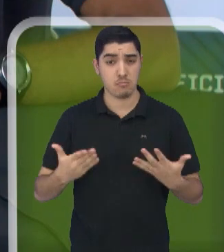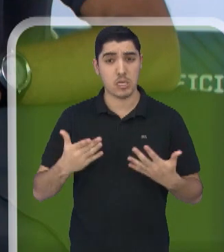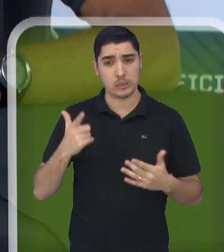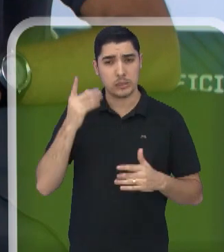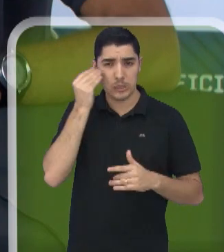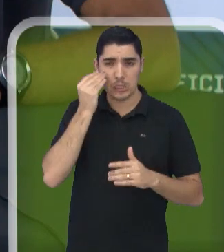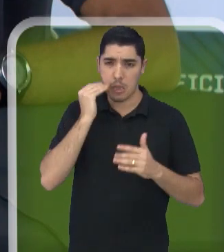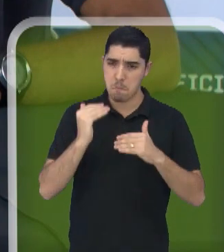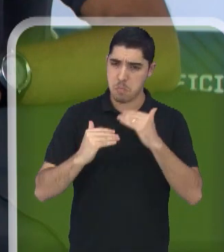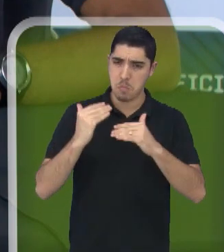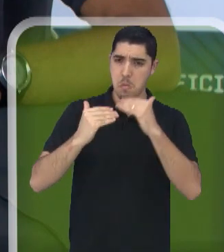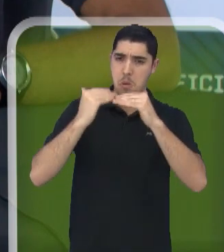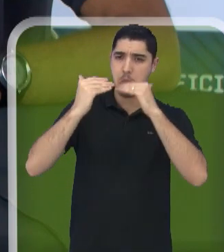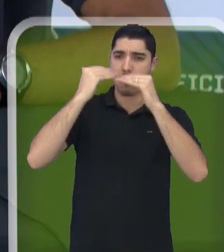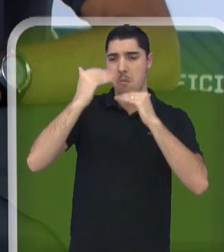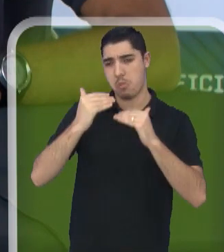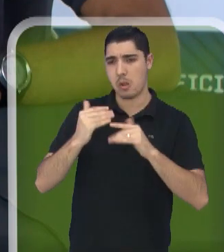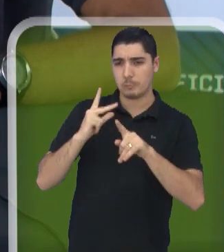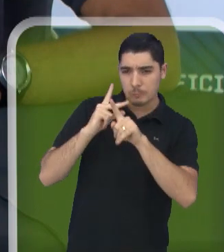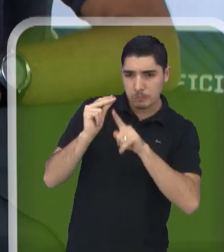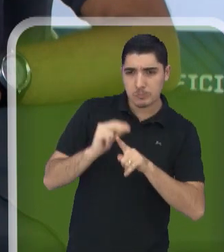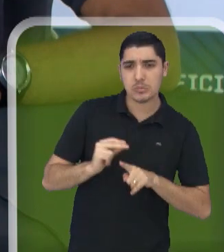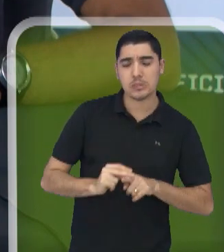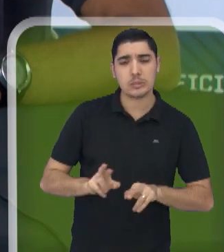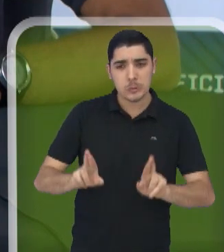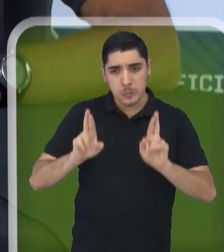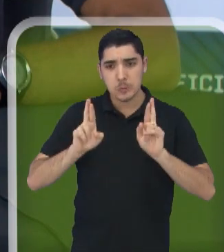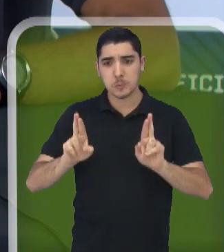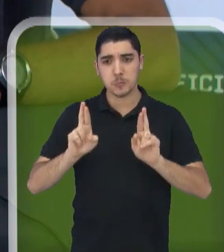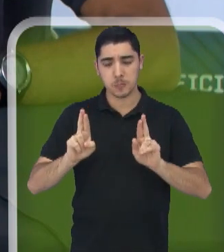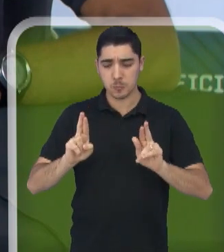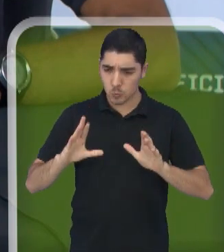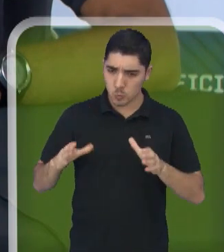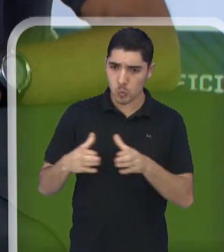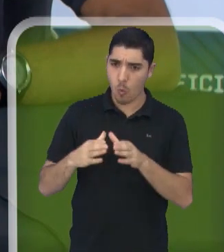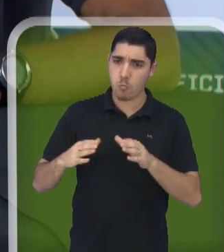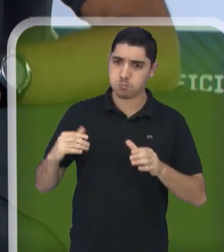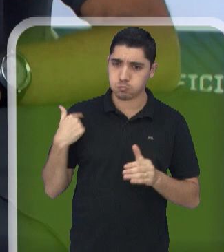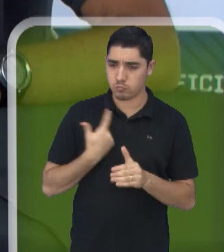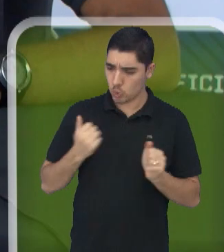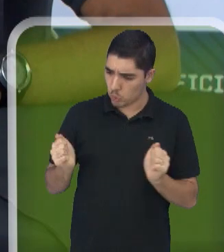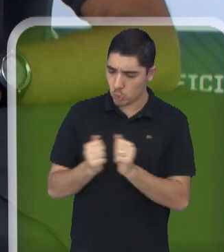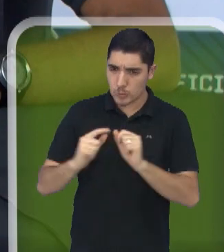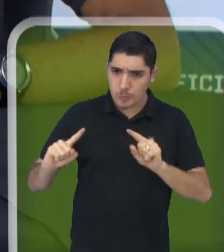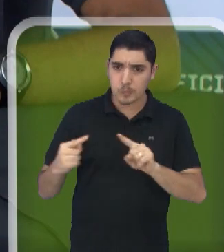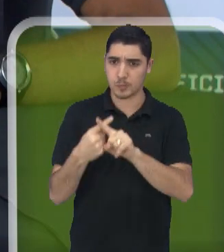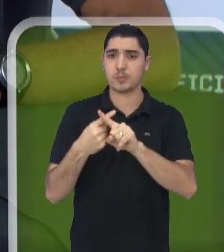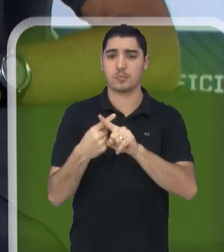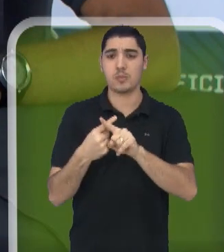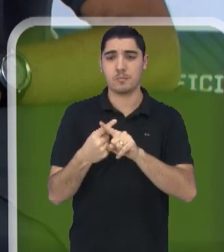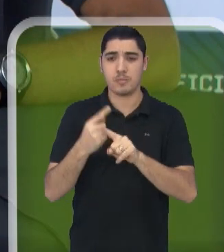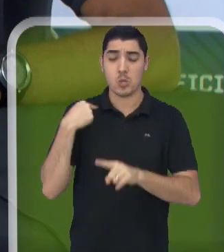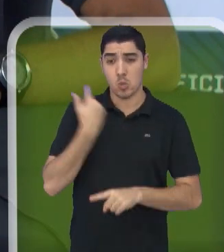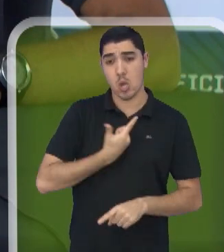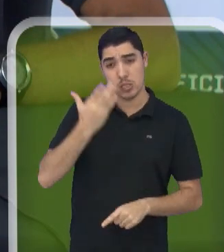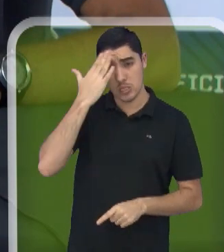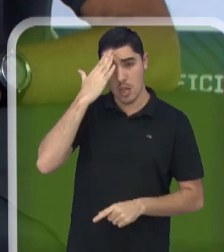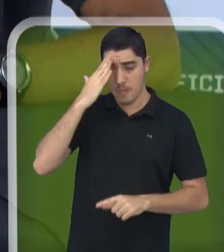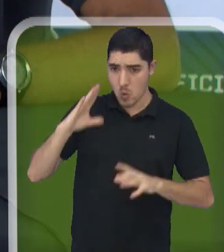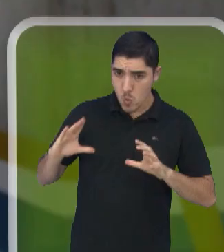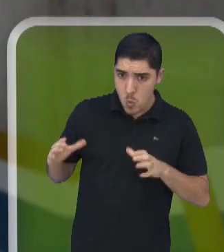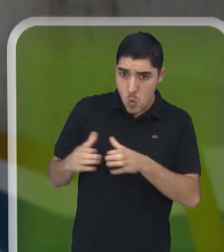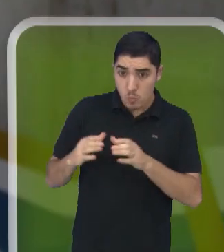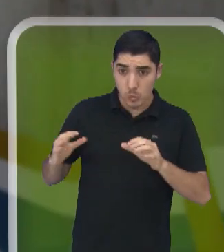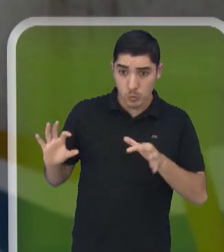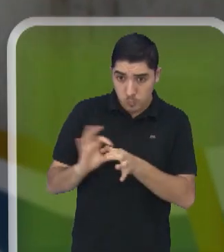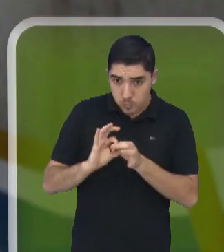e mais. A gente vai buscar estar sempre melhorando cada jogo, coletivamente, individualmente, principalmente coletivamente. Porque a gente que sabe que o coletivo que vai levar a gente mais